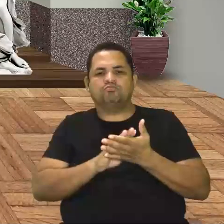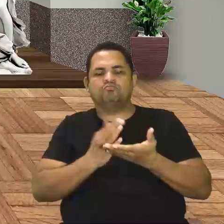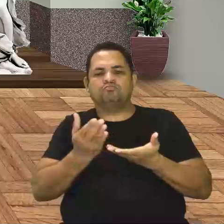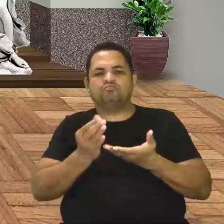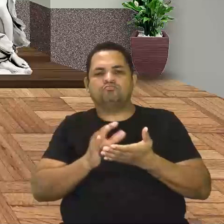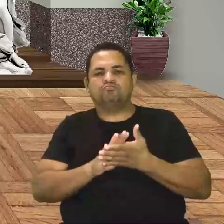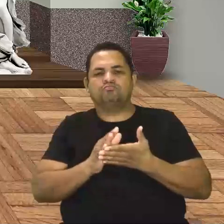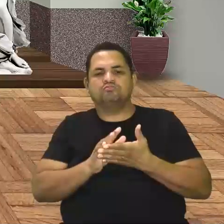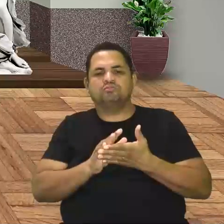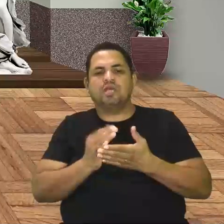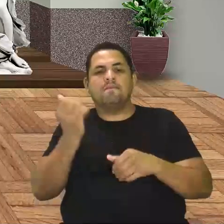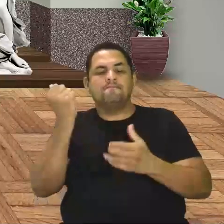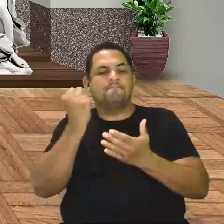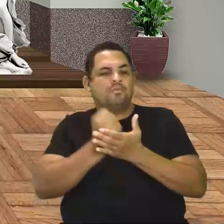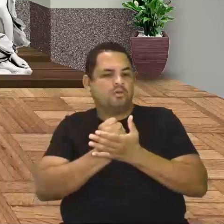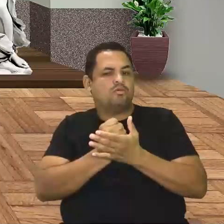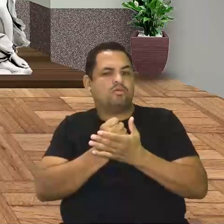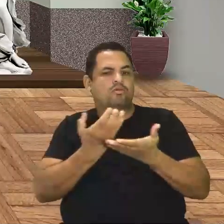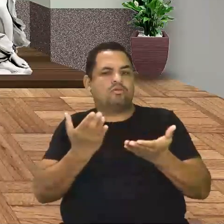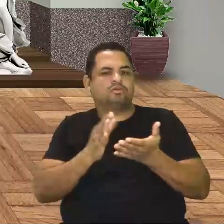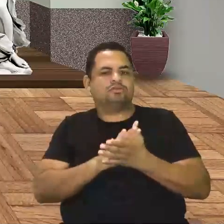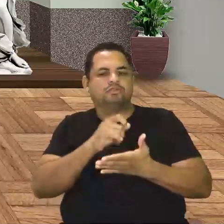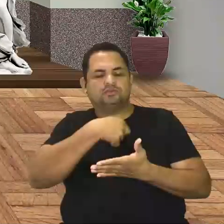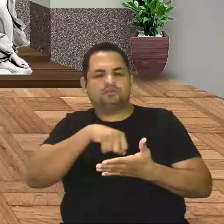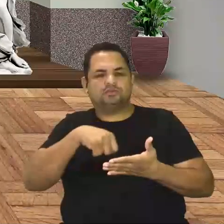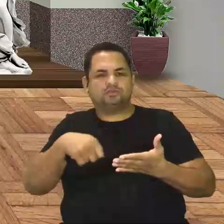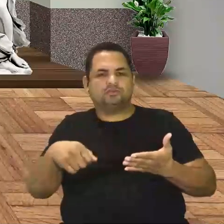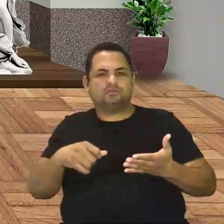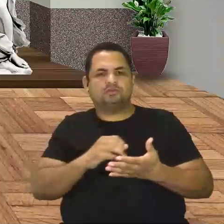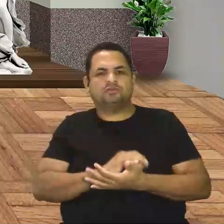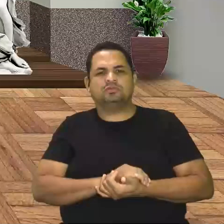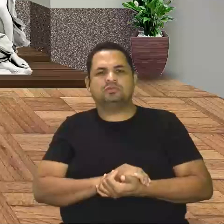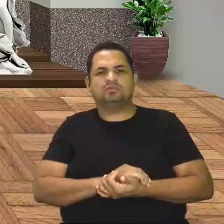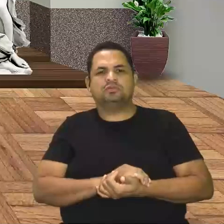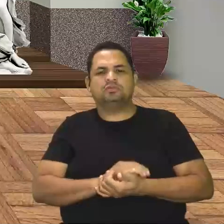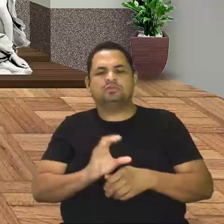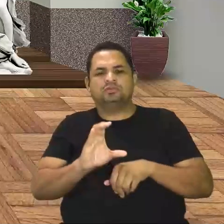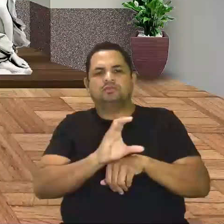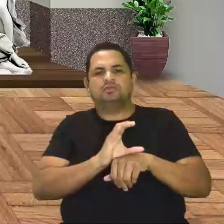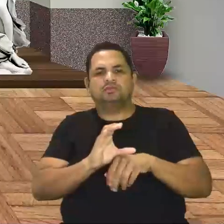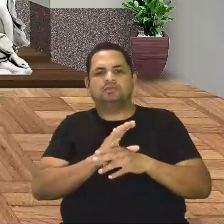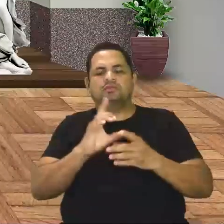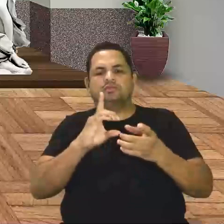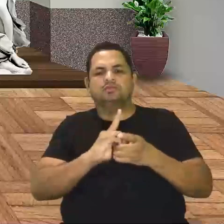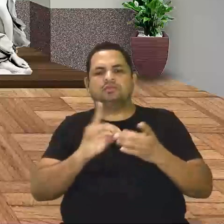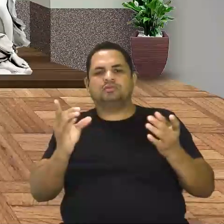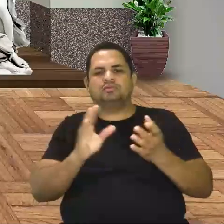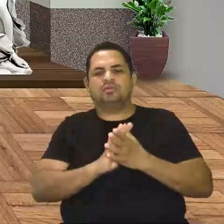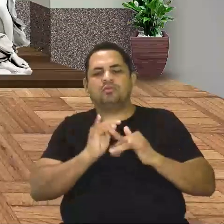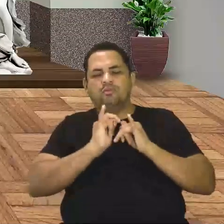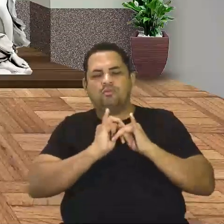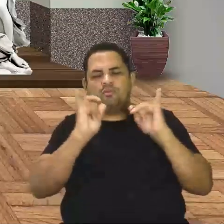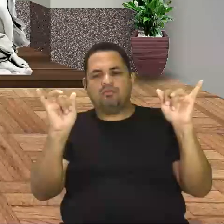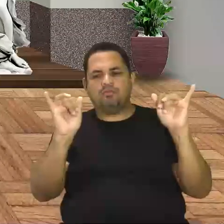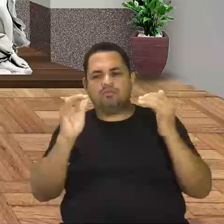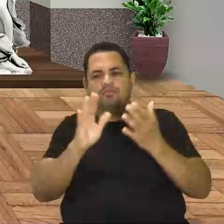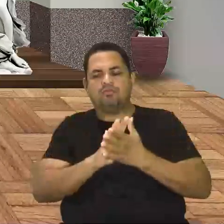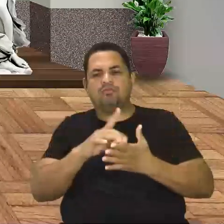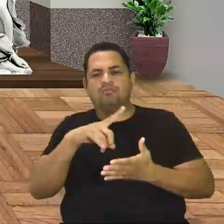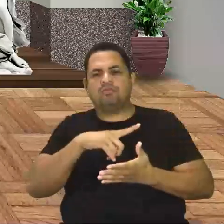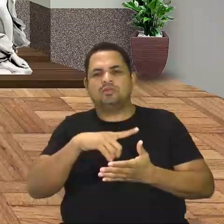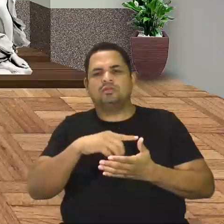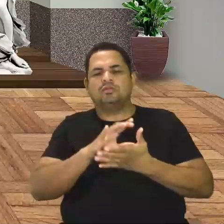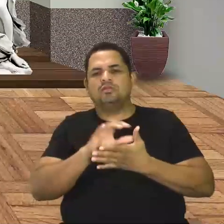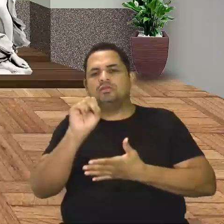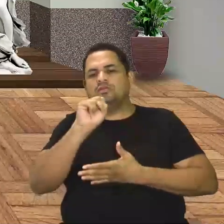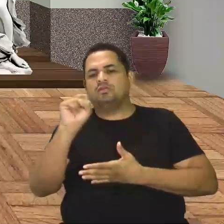Constituinte aprovou a Constituição e ele só assinou essa Constituição. Então foi a Constituição Democrática promulgada. Nós temos a Constituição de